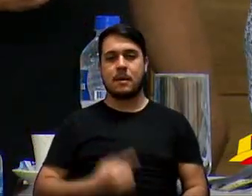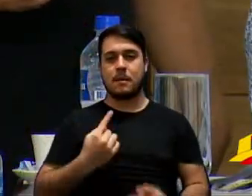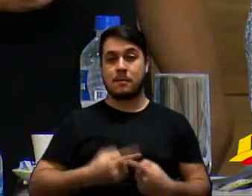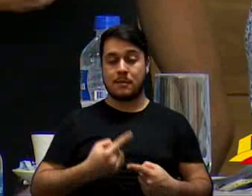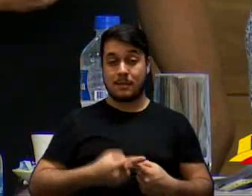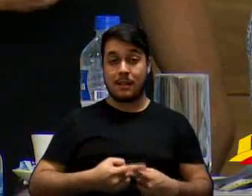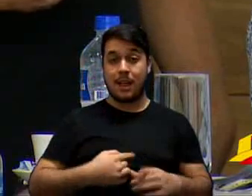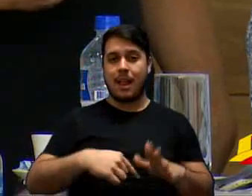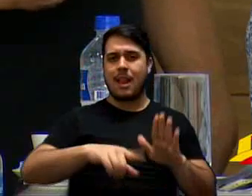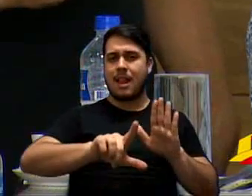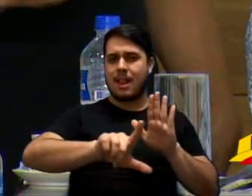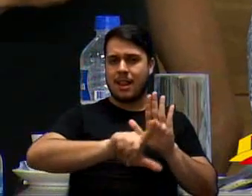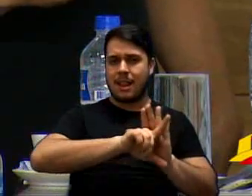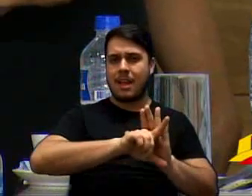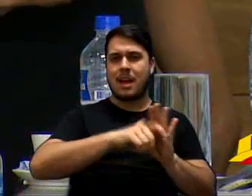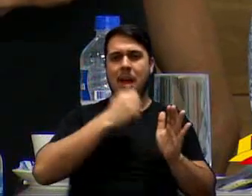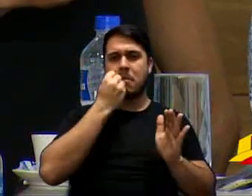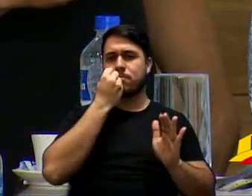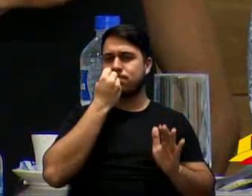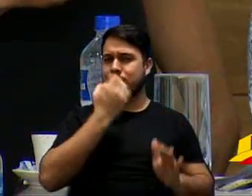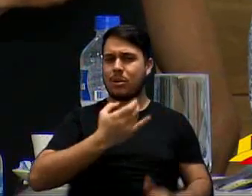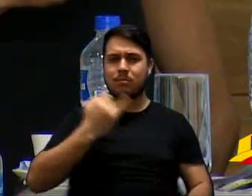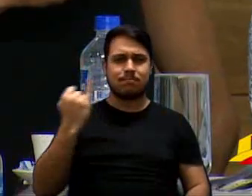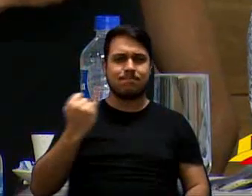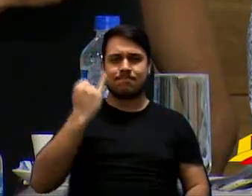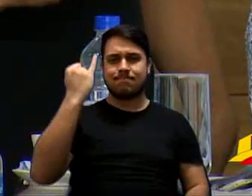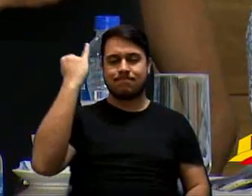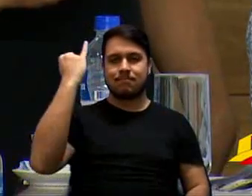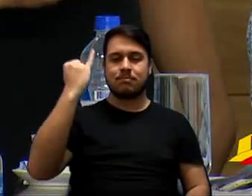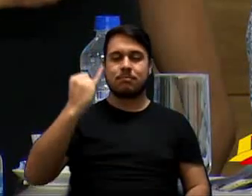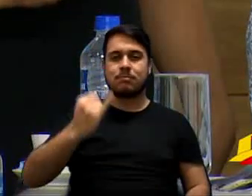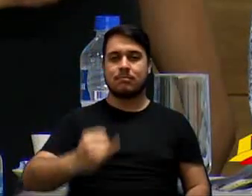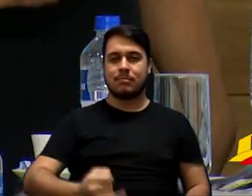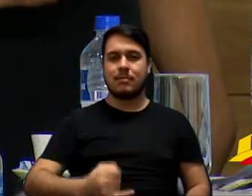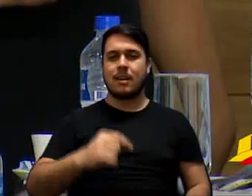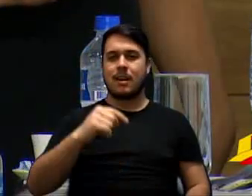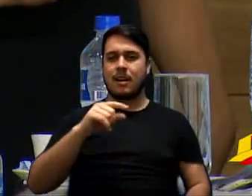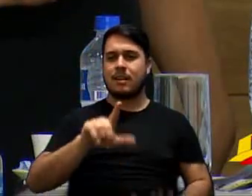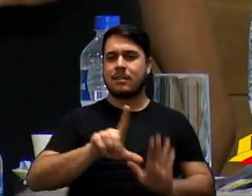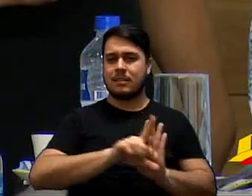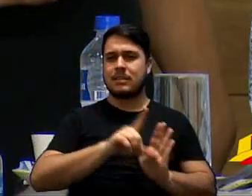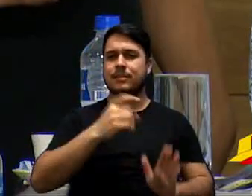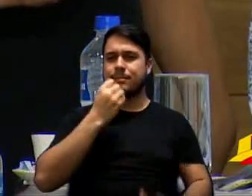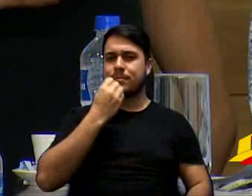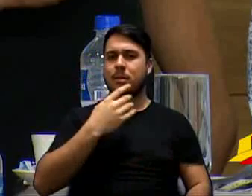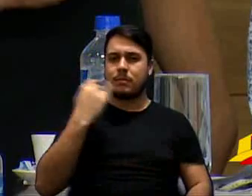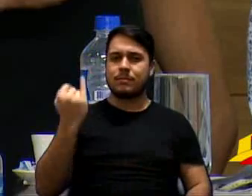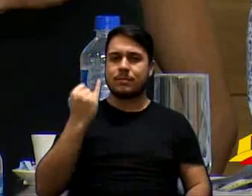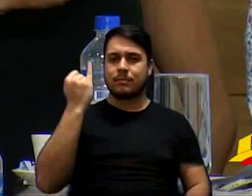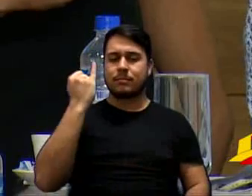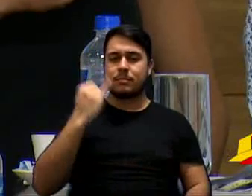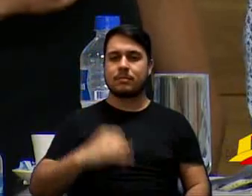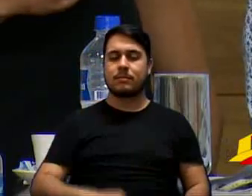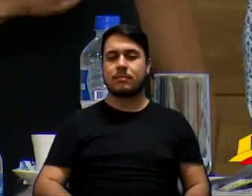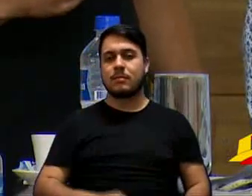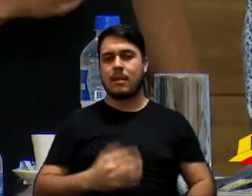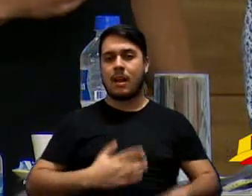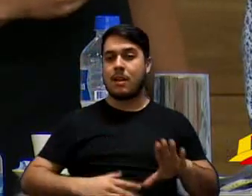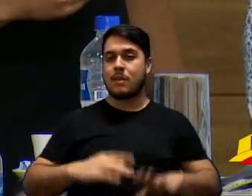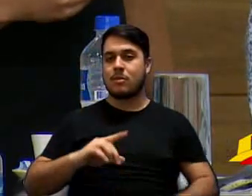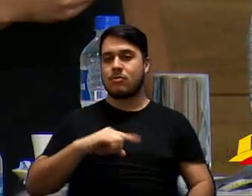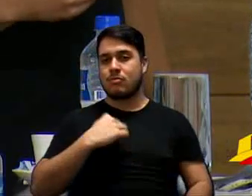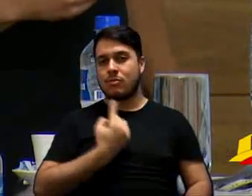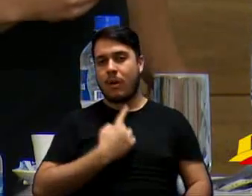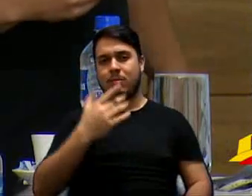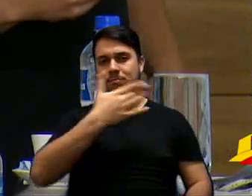linha lilás é muito boa está há 13 anos e poeta ela está atualizada ea gente se esquece de reconhecer quem conseguiu com